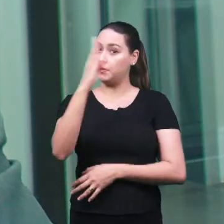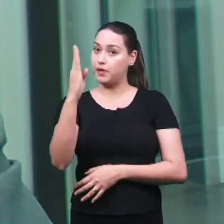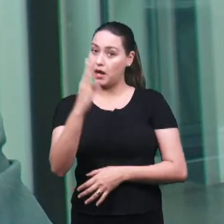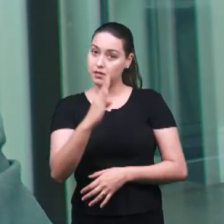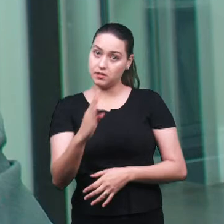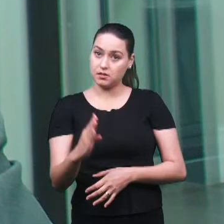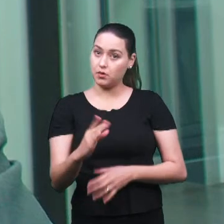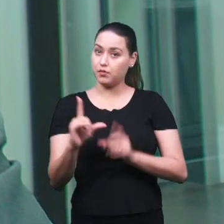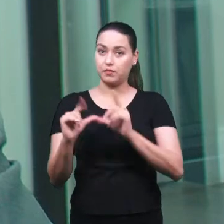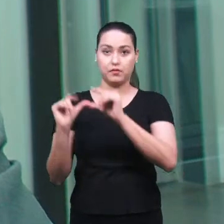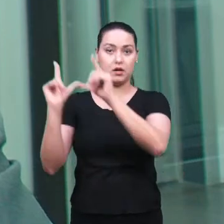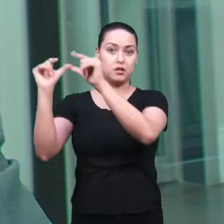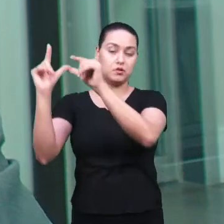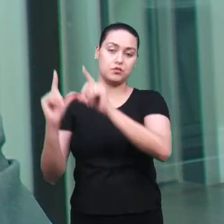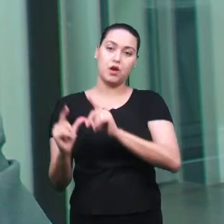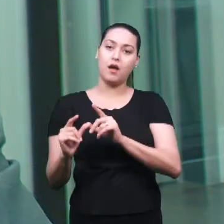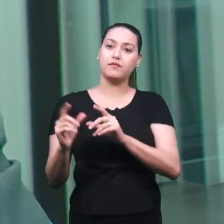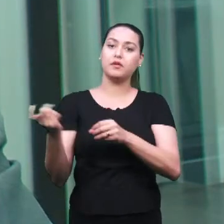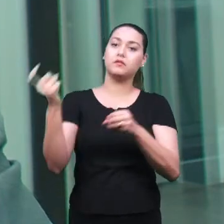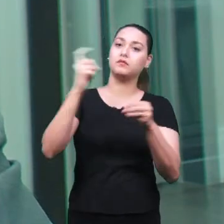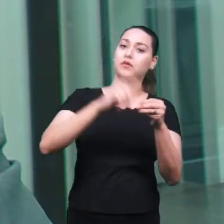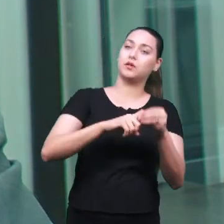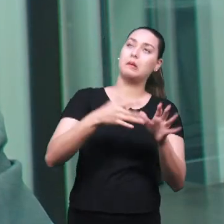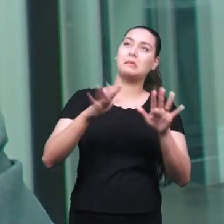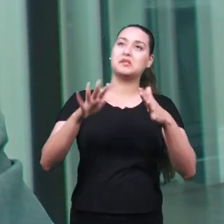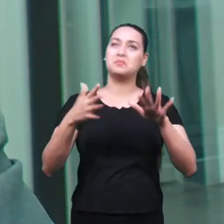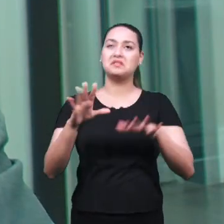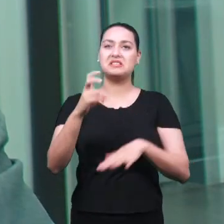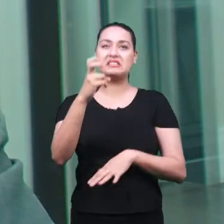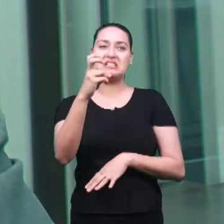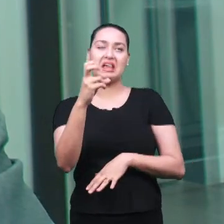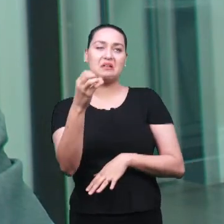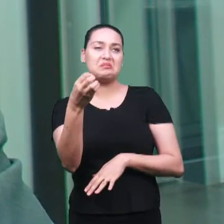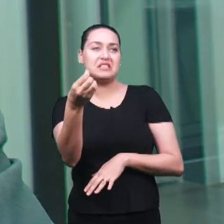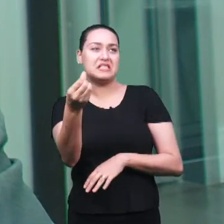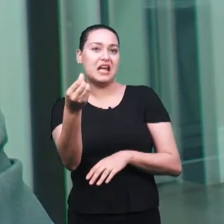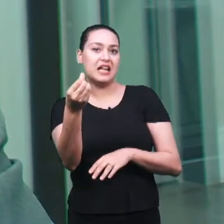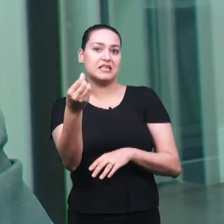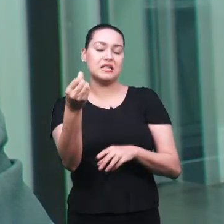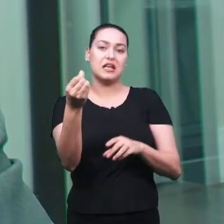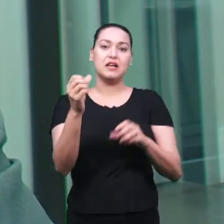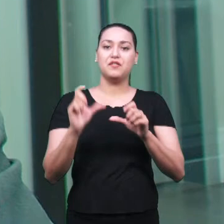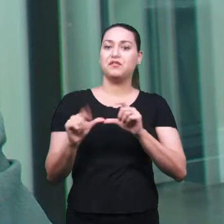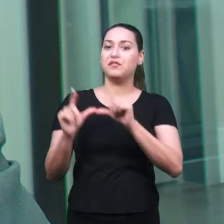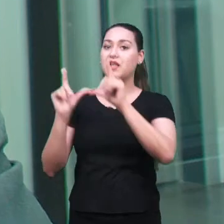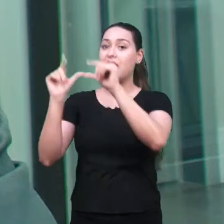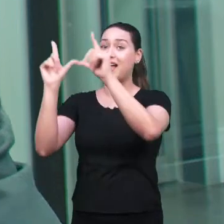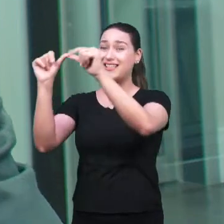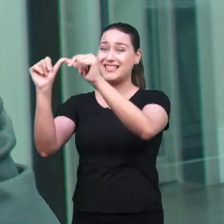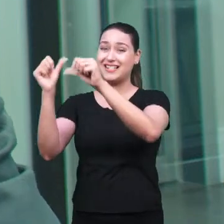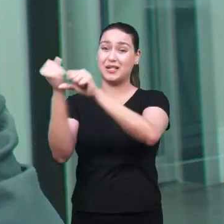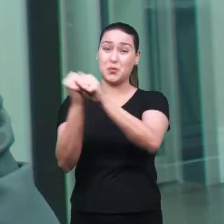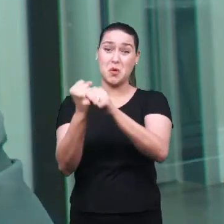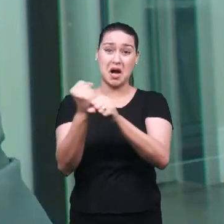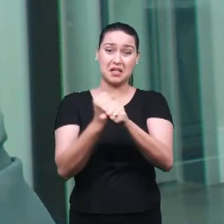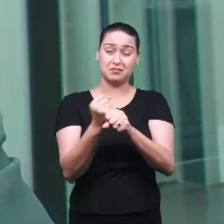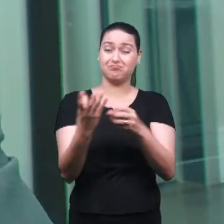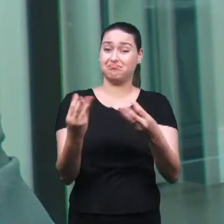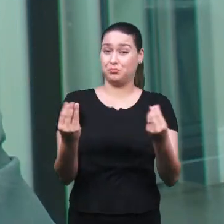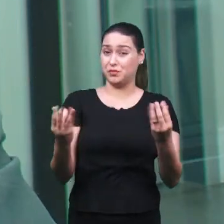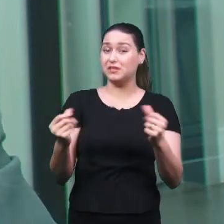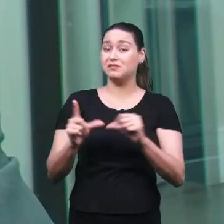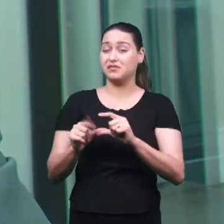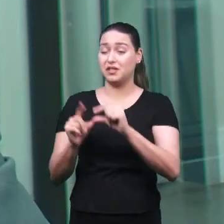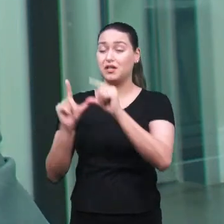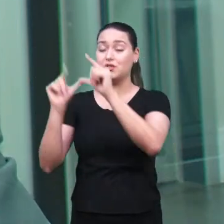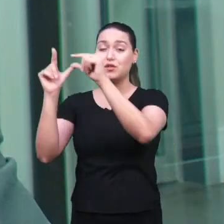de viagens ao Brasil era de 5 a 6 viagens por ano, entre Suíça e Brasil. Então a família veio para cá e eu continuo fazendo